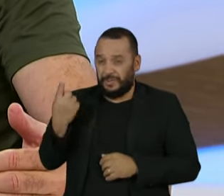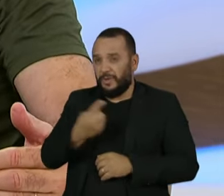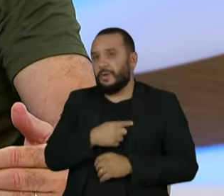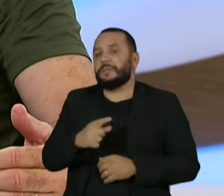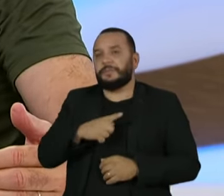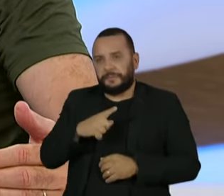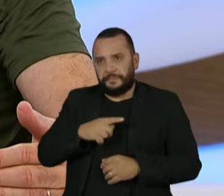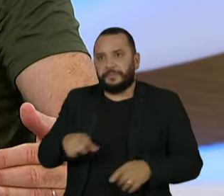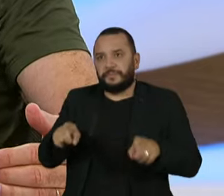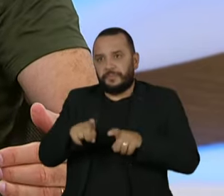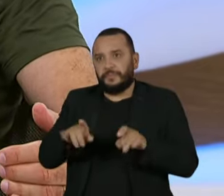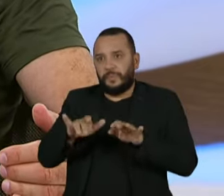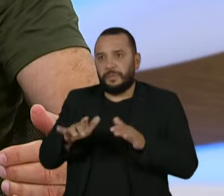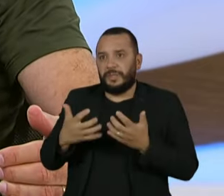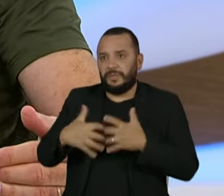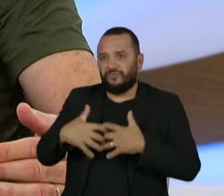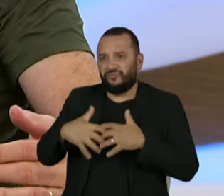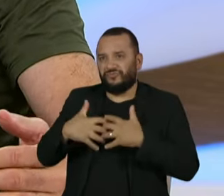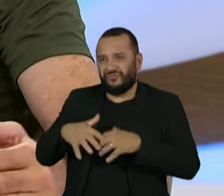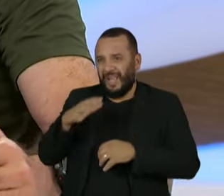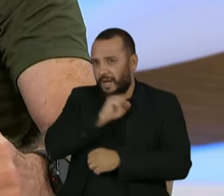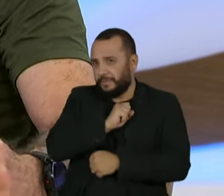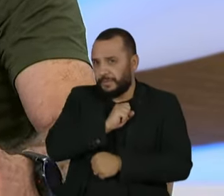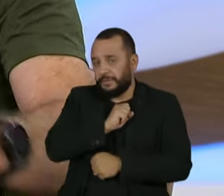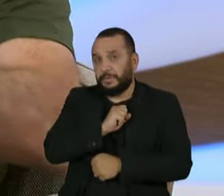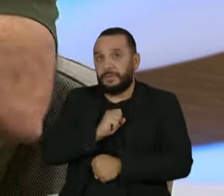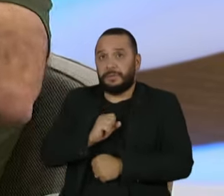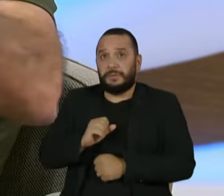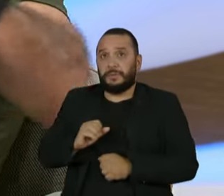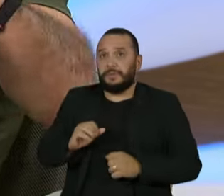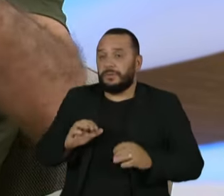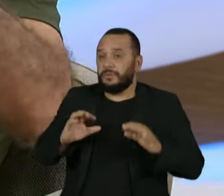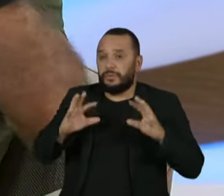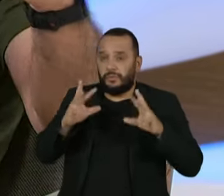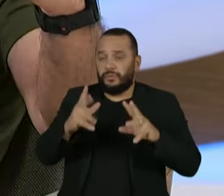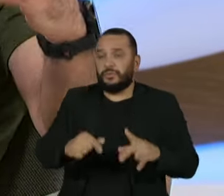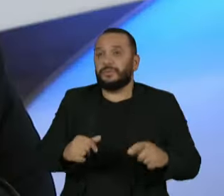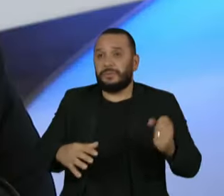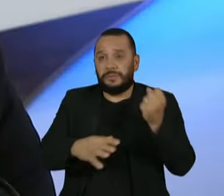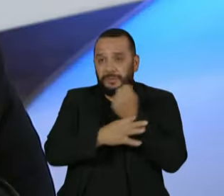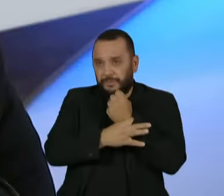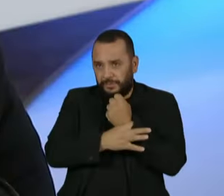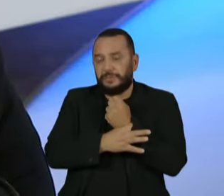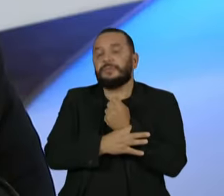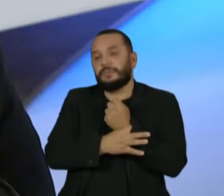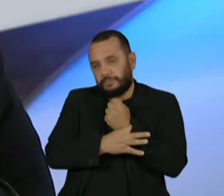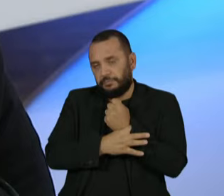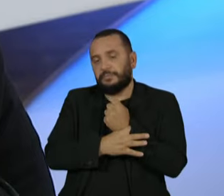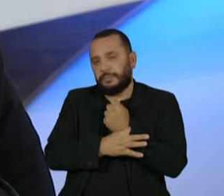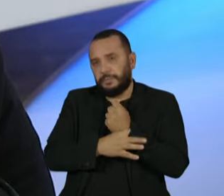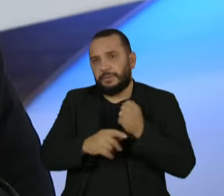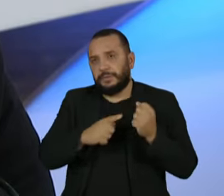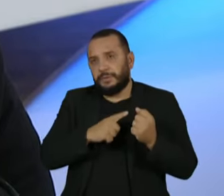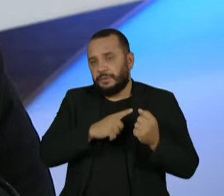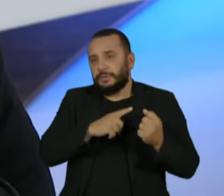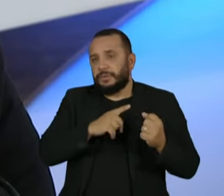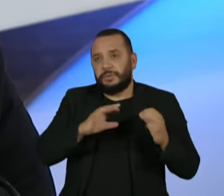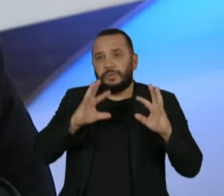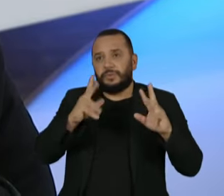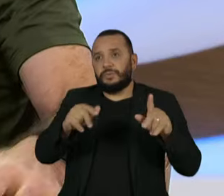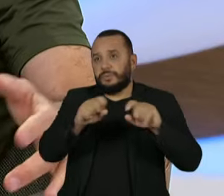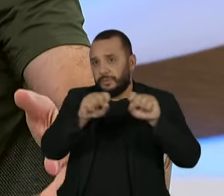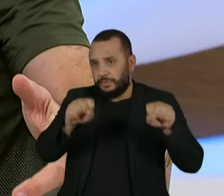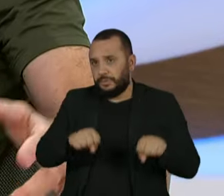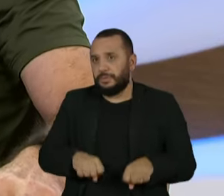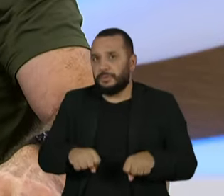computação quântica basicamente todos os mecanismos de segurança ou quase todos os mecanismos de segurança que existem todos os sistemas